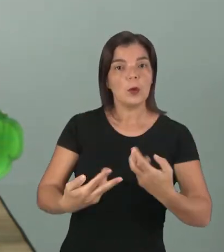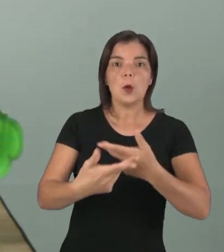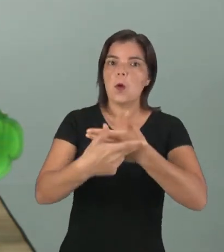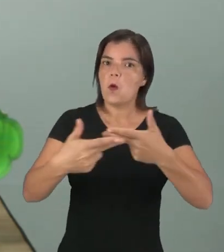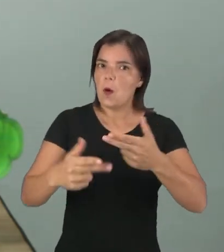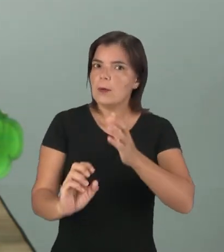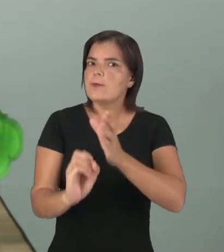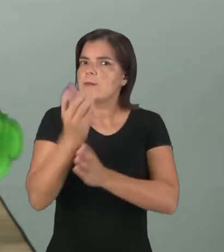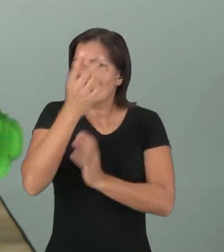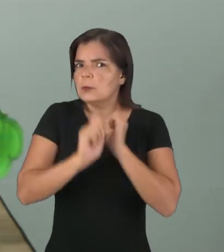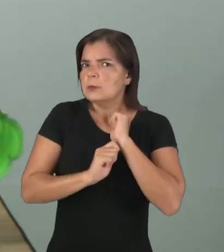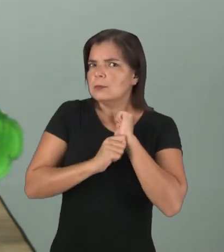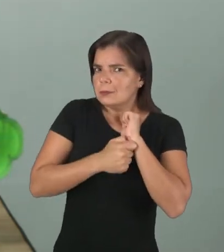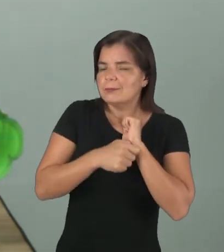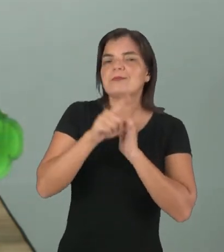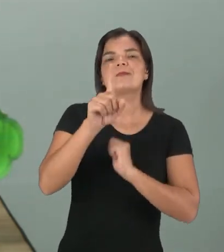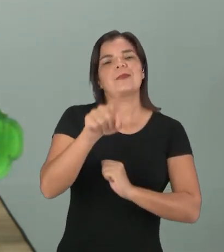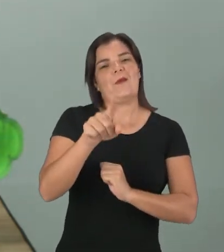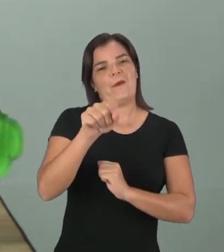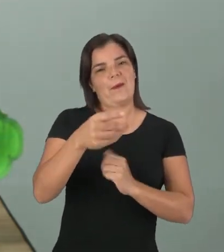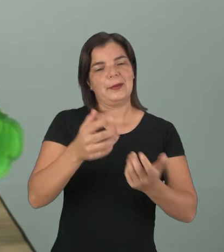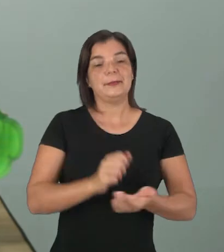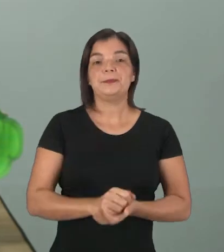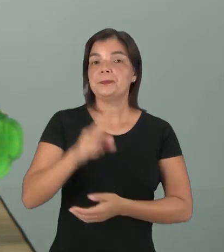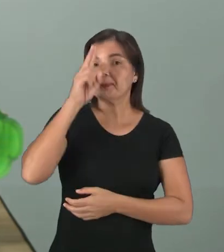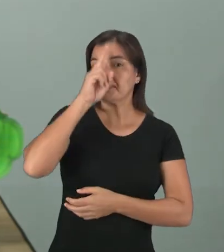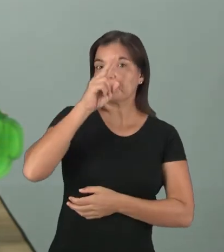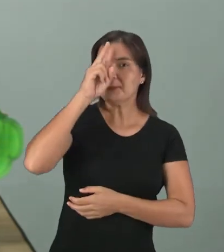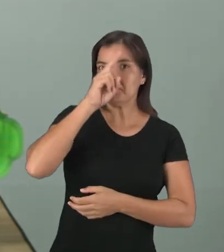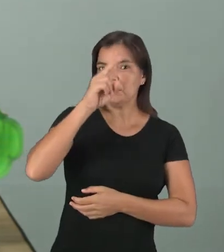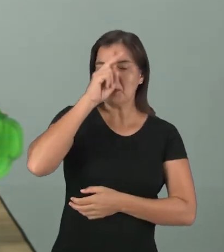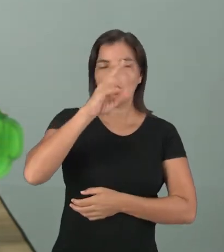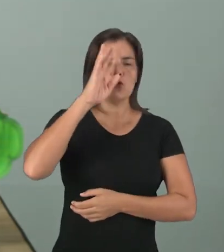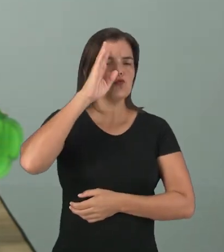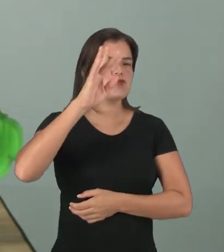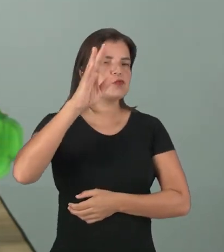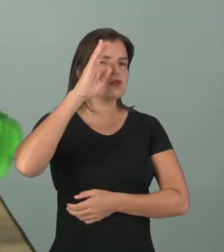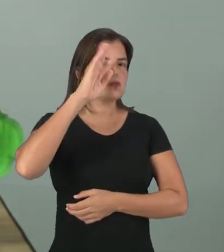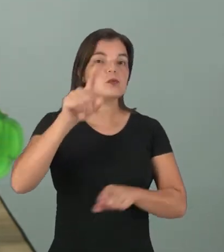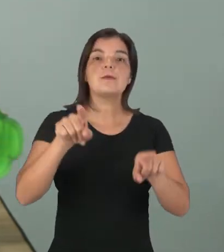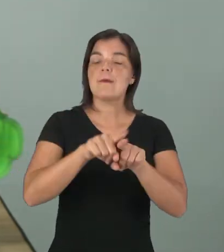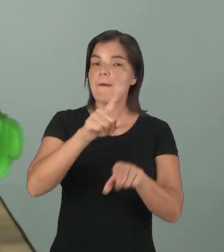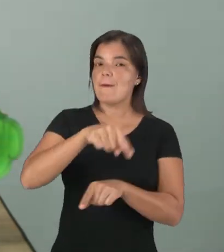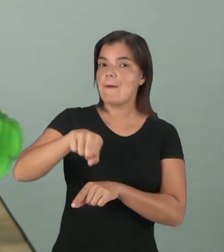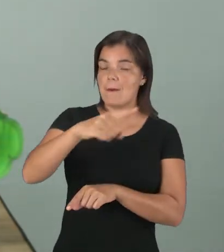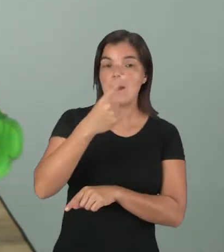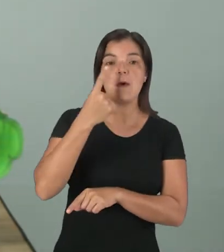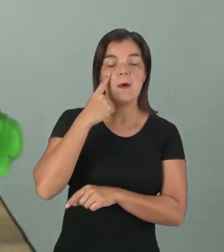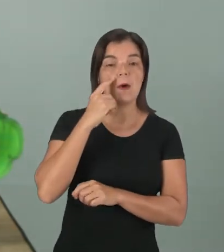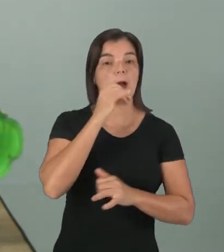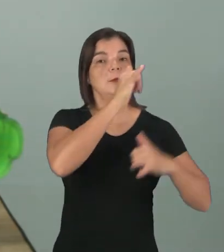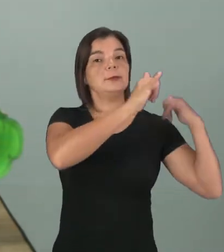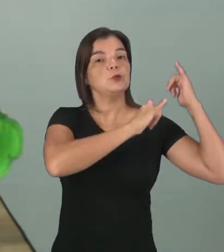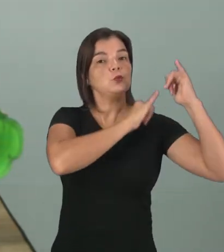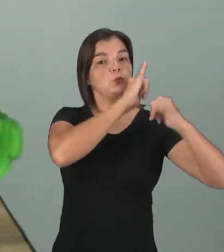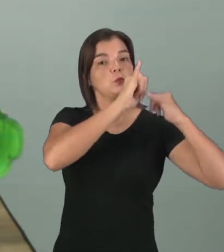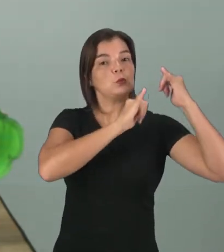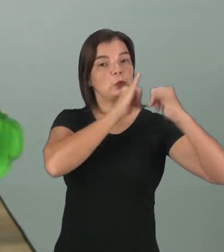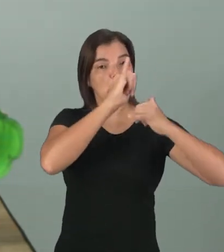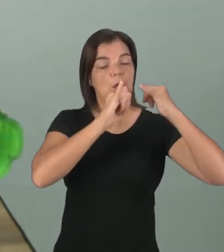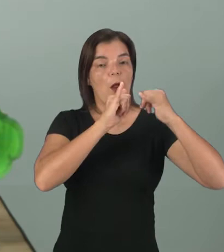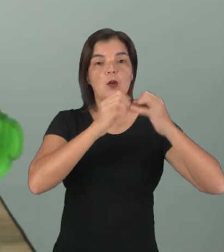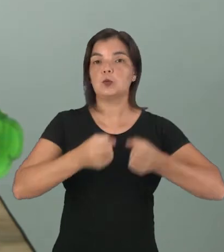fatos misteriosos? É isso mesmo, são histórias cheias de fantasias. E olha só, as lendas, elas tentam